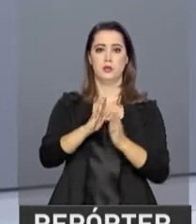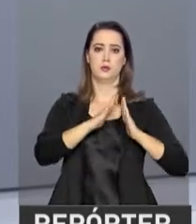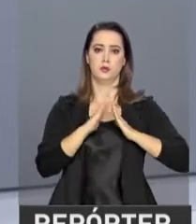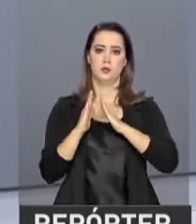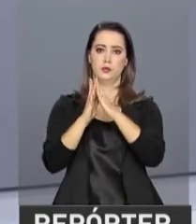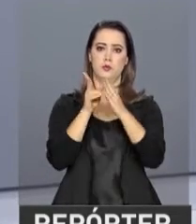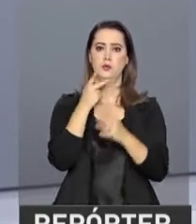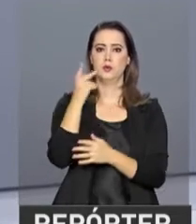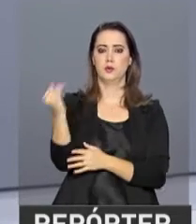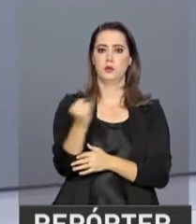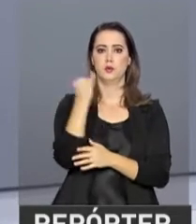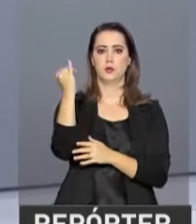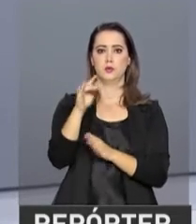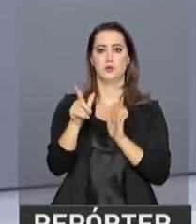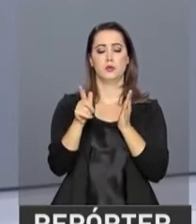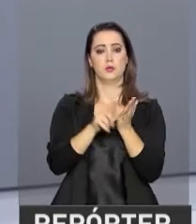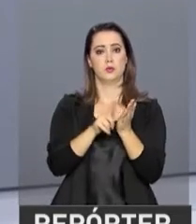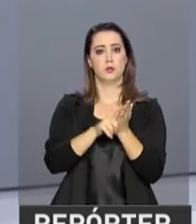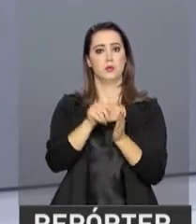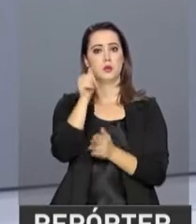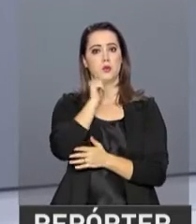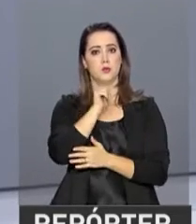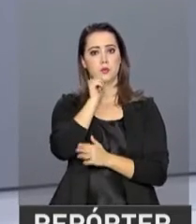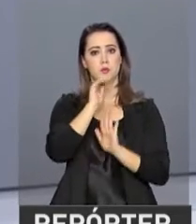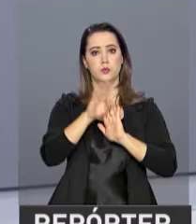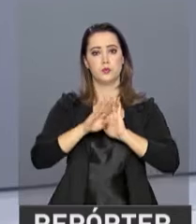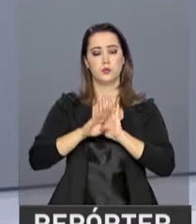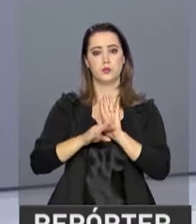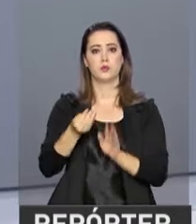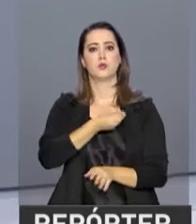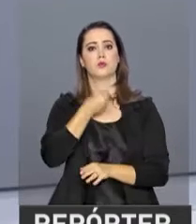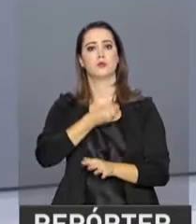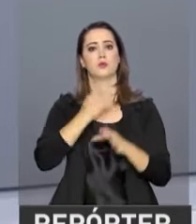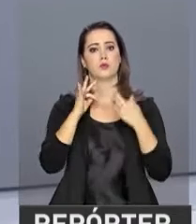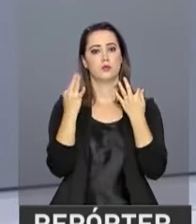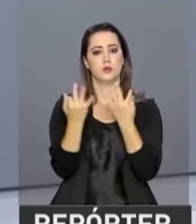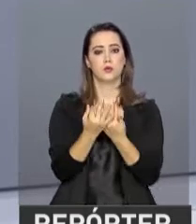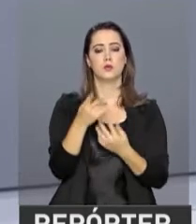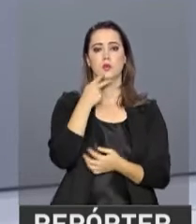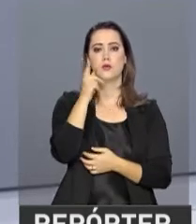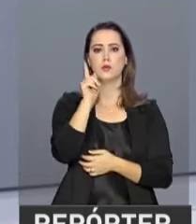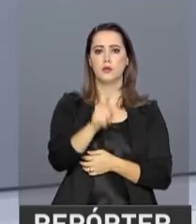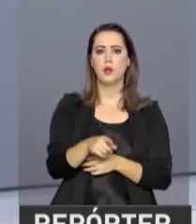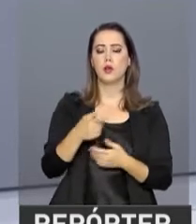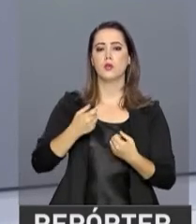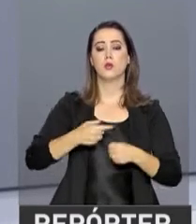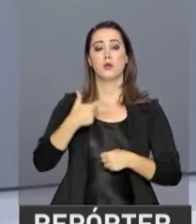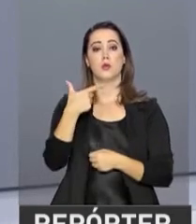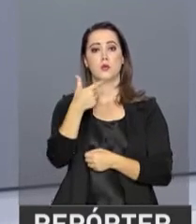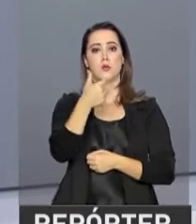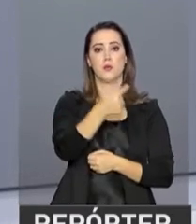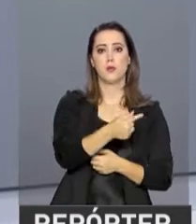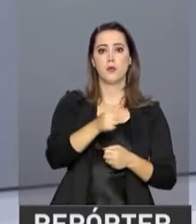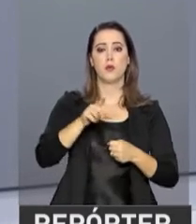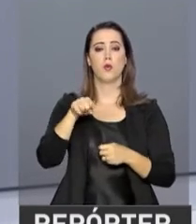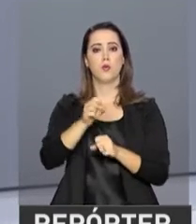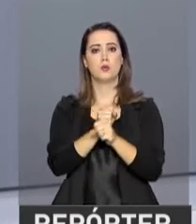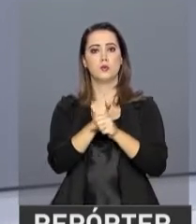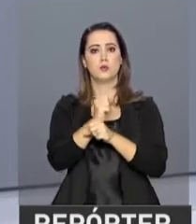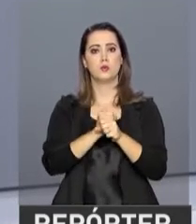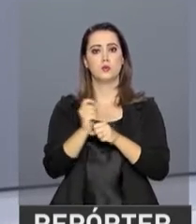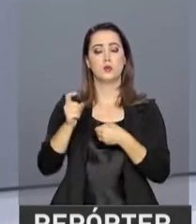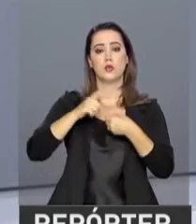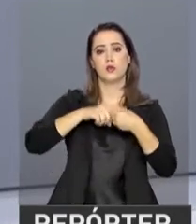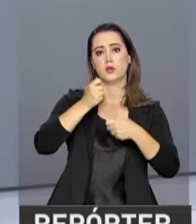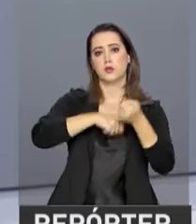moradias ele destacou também o papel das mulheres no programa e na vida das famílias temer disse ainda que 2017 foi um ano de